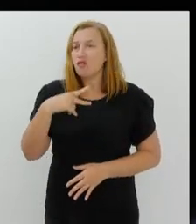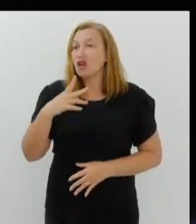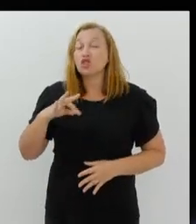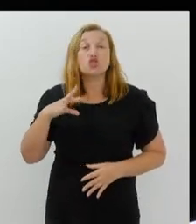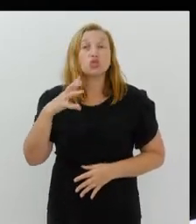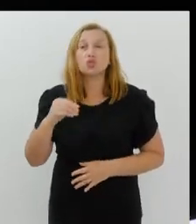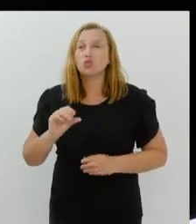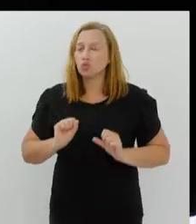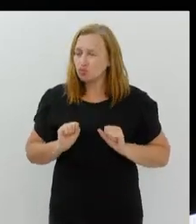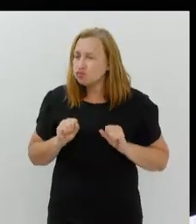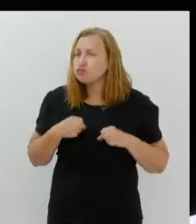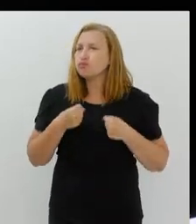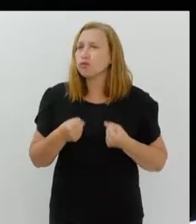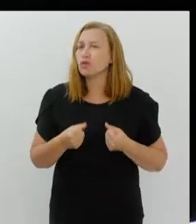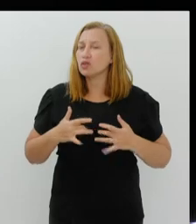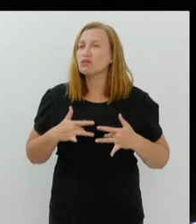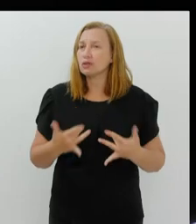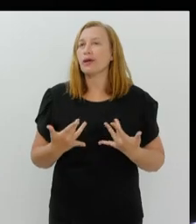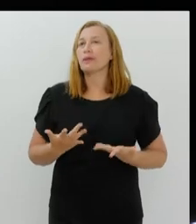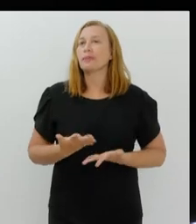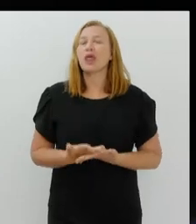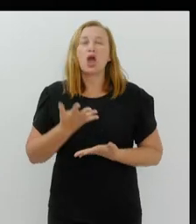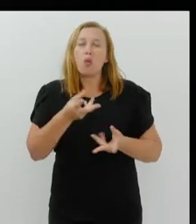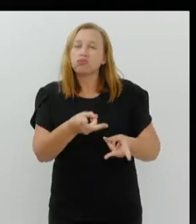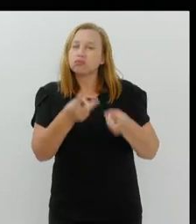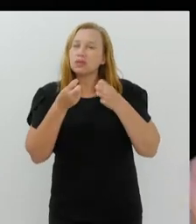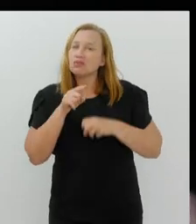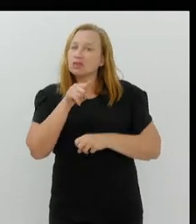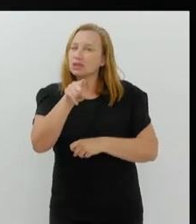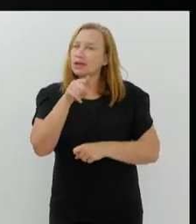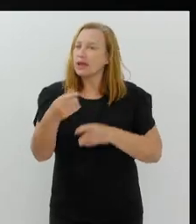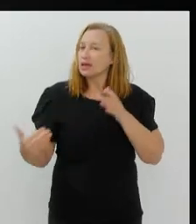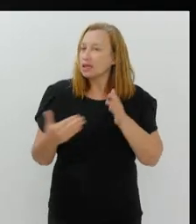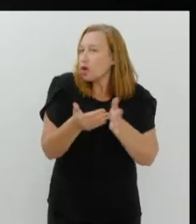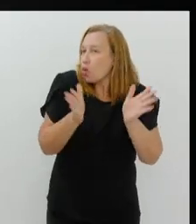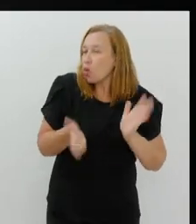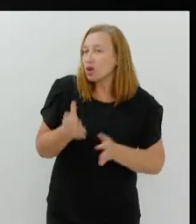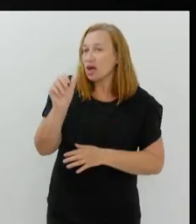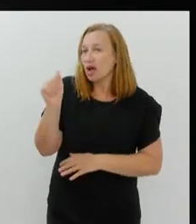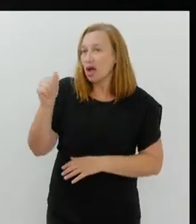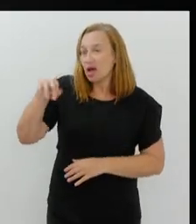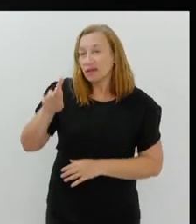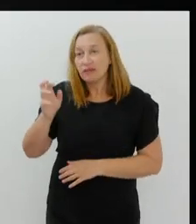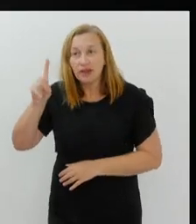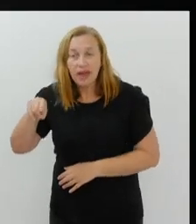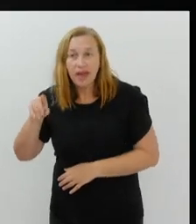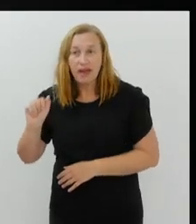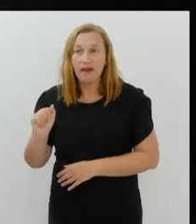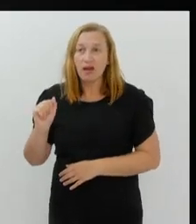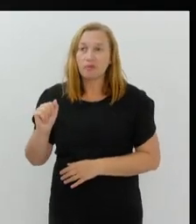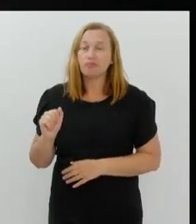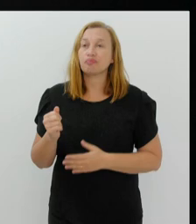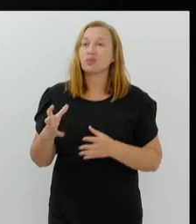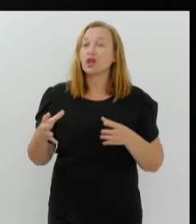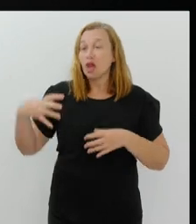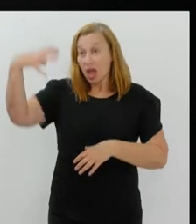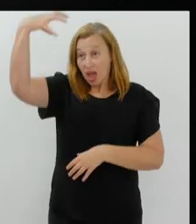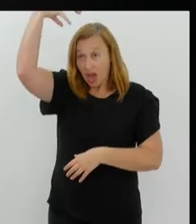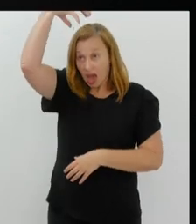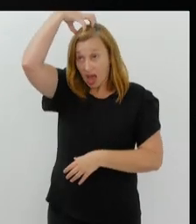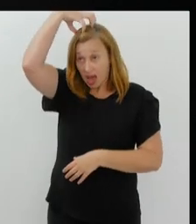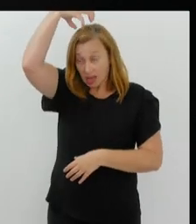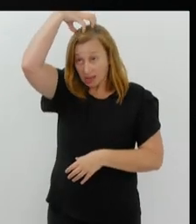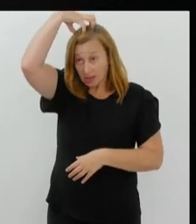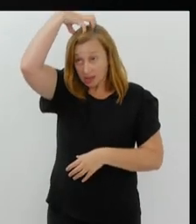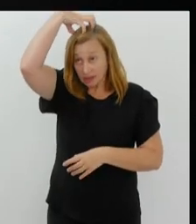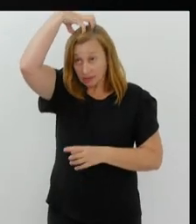estou falando da física, de tudo, espiritual, de entrega. Não, eu reparo que você, que hoje a Andréia é rainha de bateria